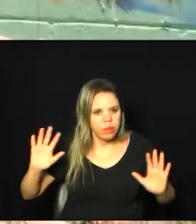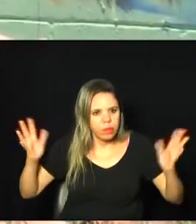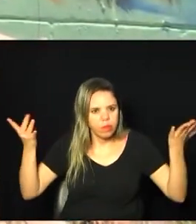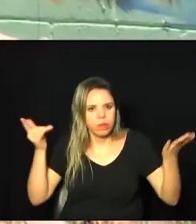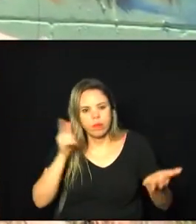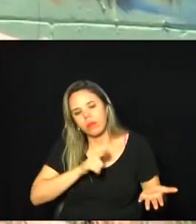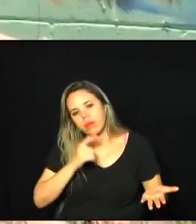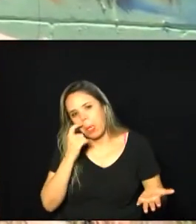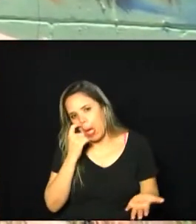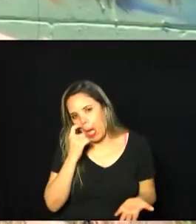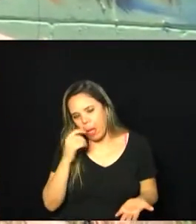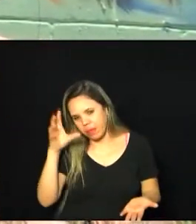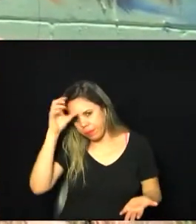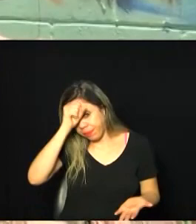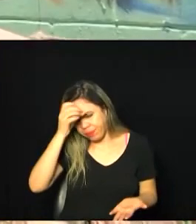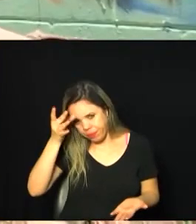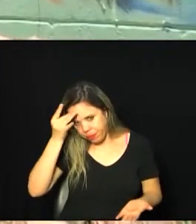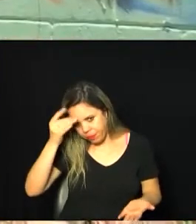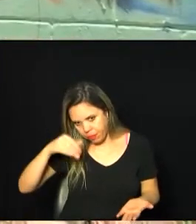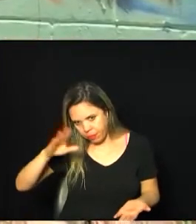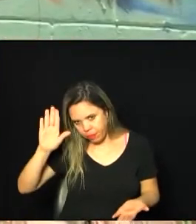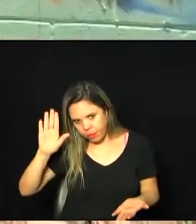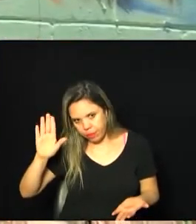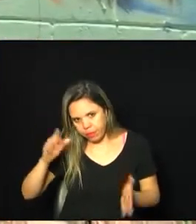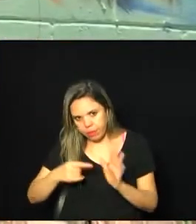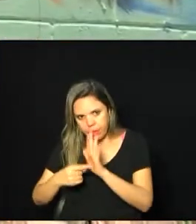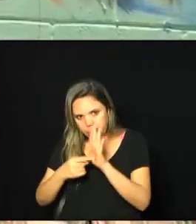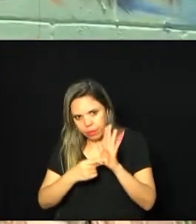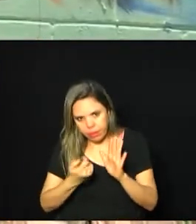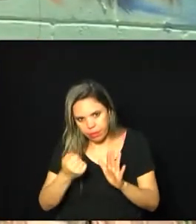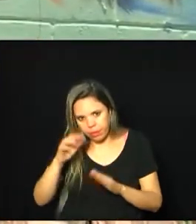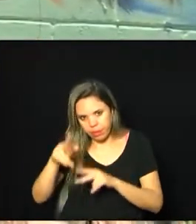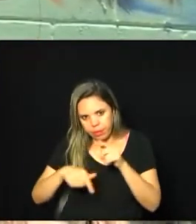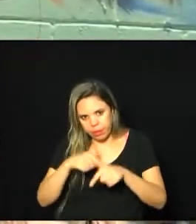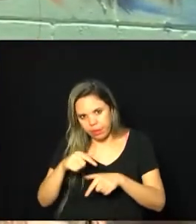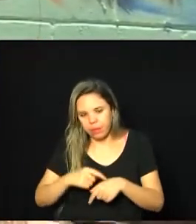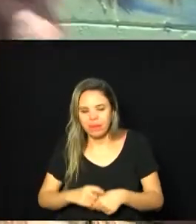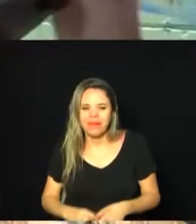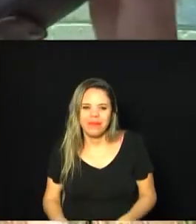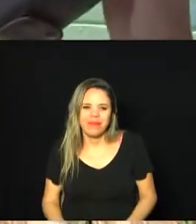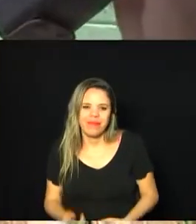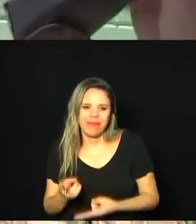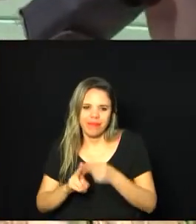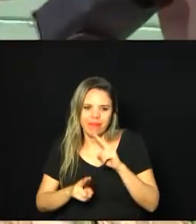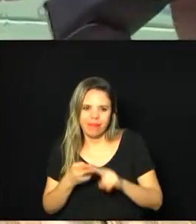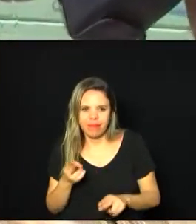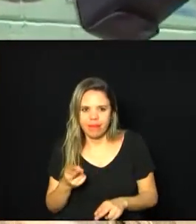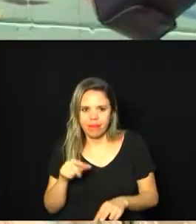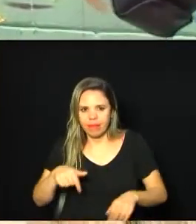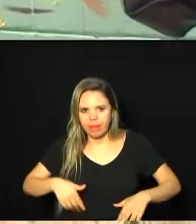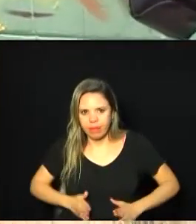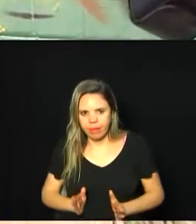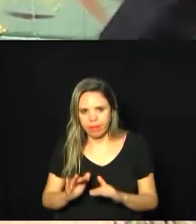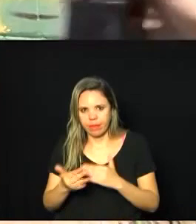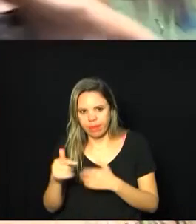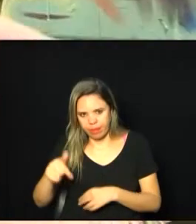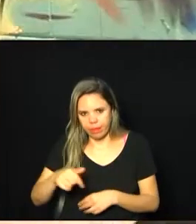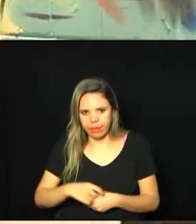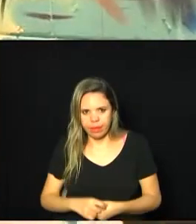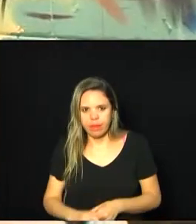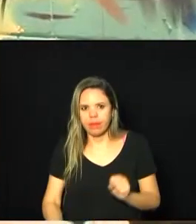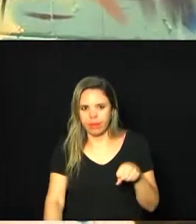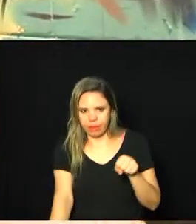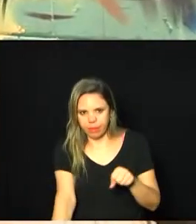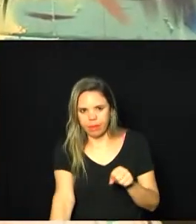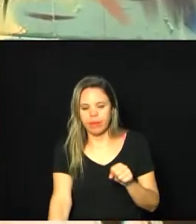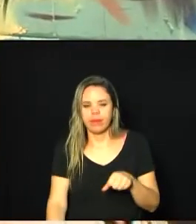conseguiu aprender mais e mostrar um pouco mais do nosso talento. André, você nasceu aqui no bairro Jardim Samambaia?